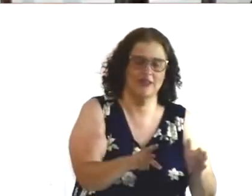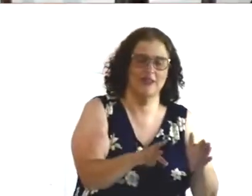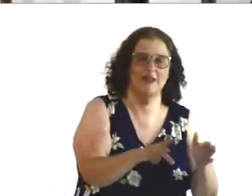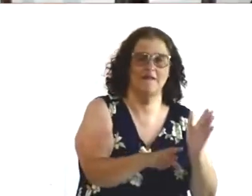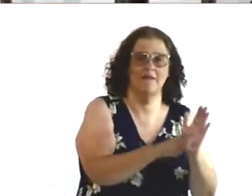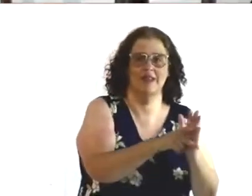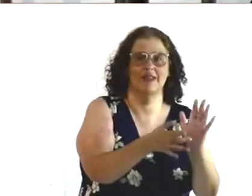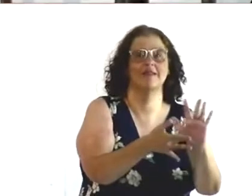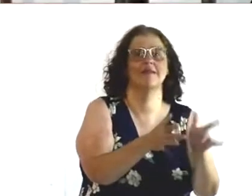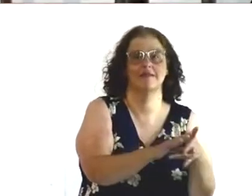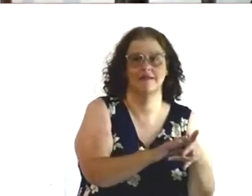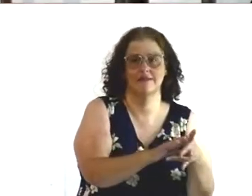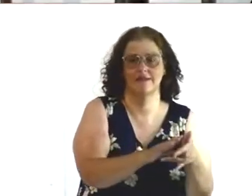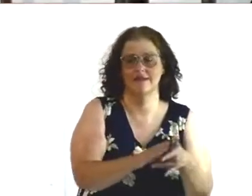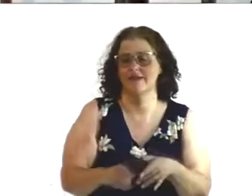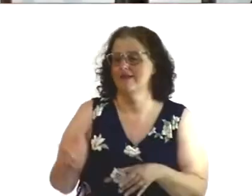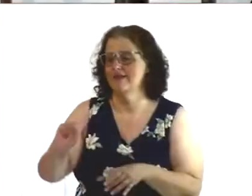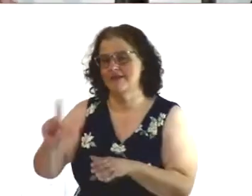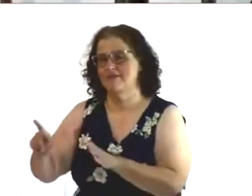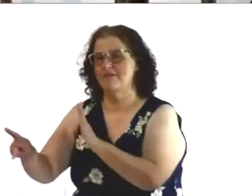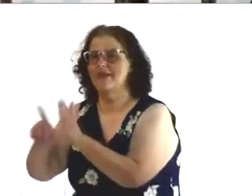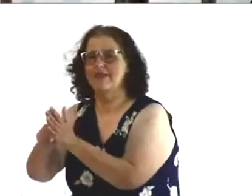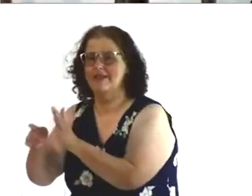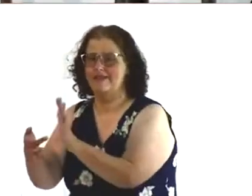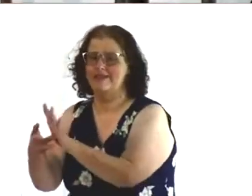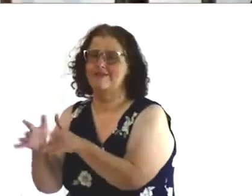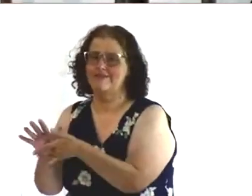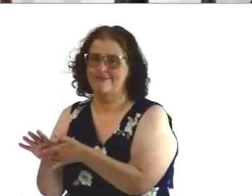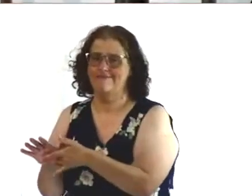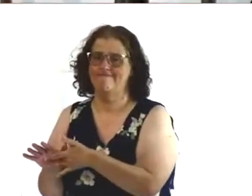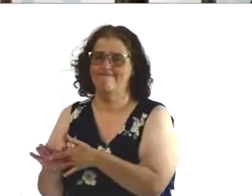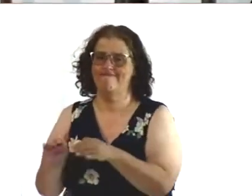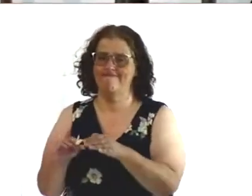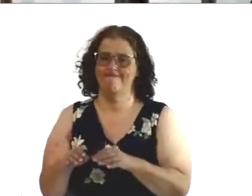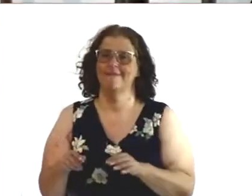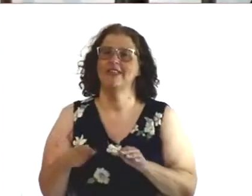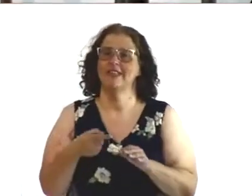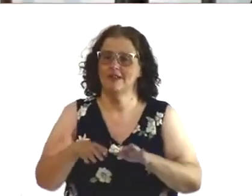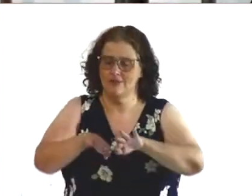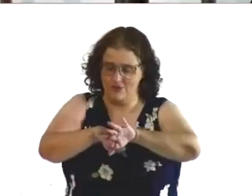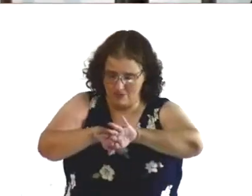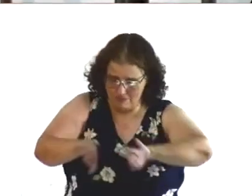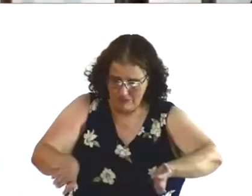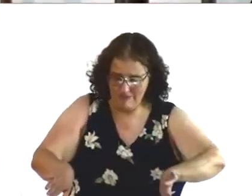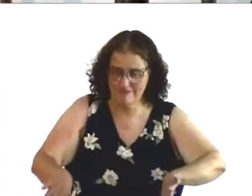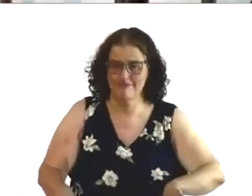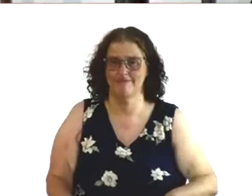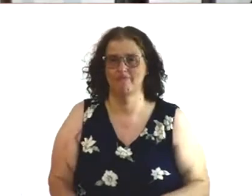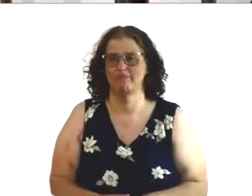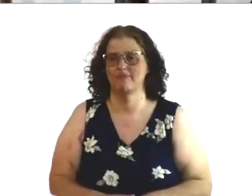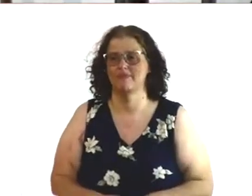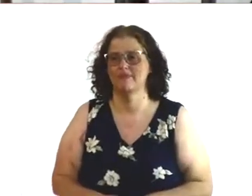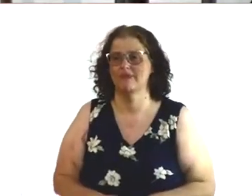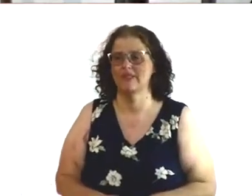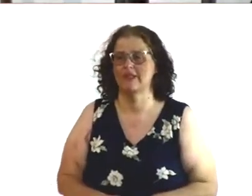todos nós mesmo, eu que sou pastor há quase 20 anos, imagine quanta gente eu já conheci e já vivi, eu nunca vejo quem é